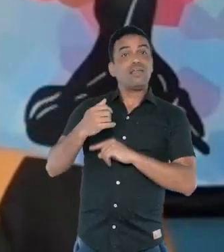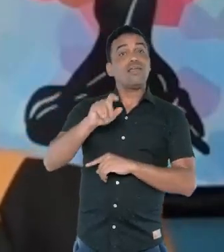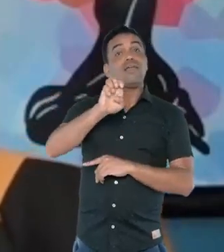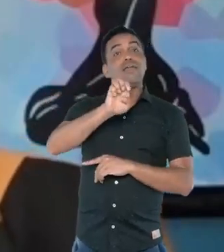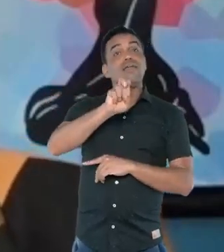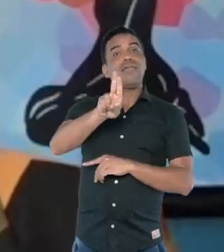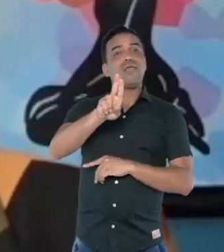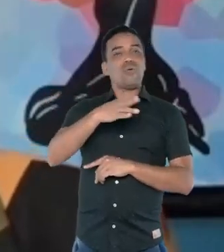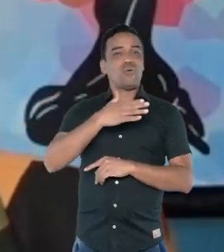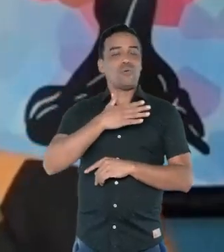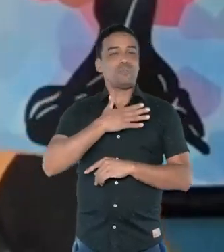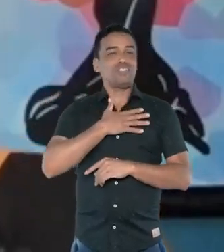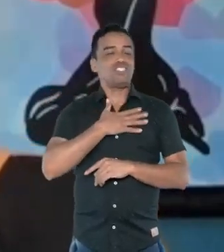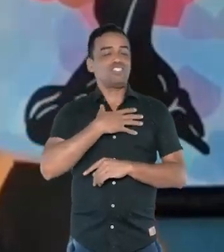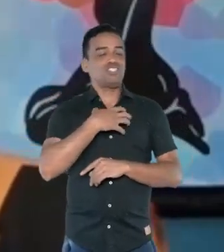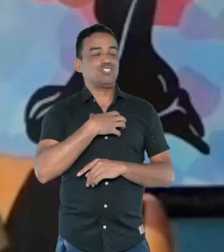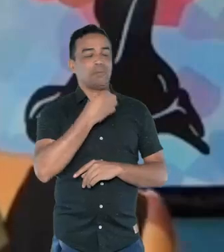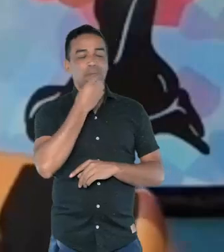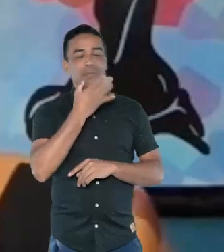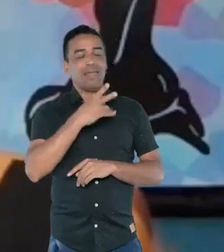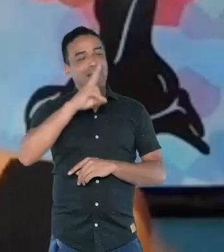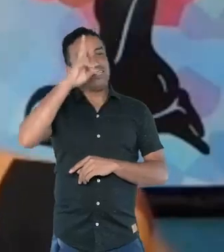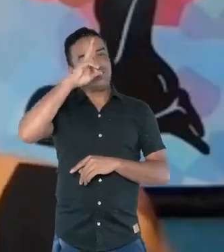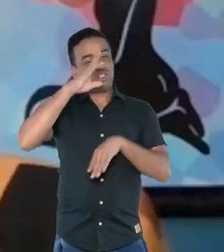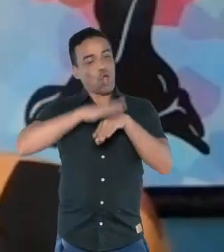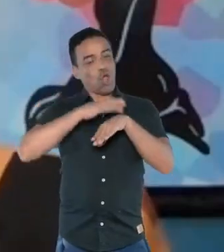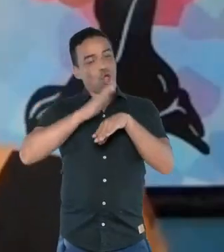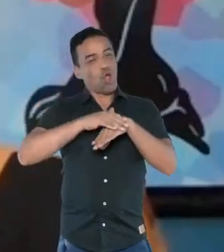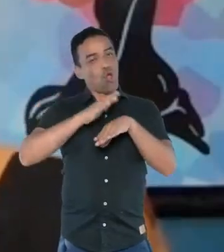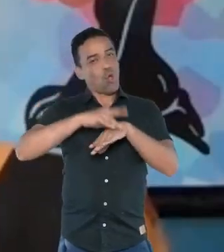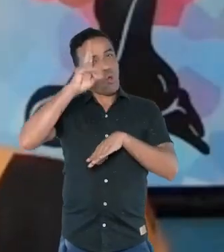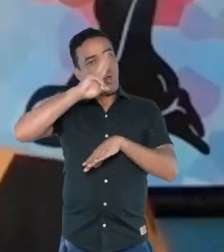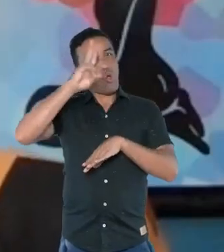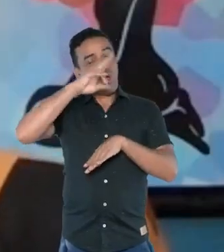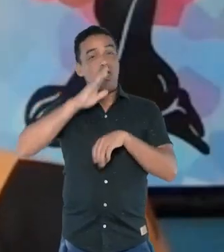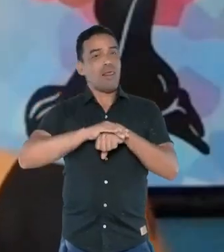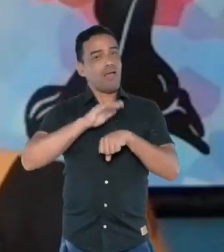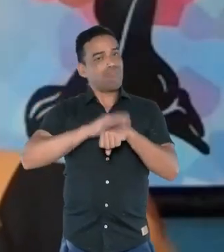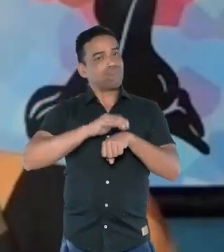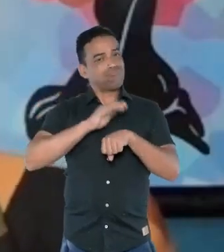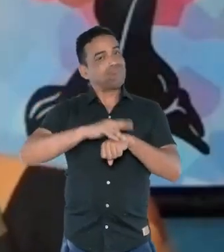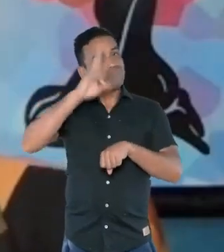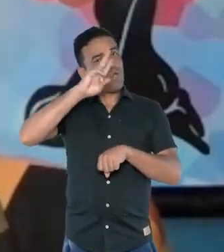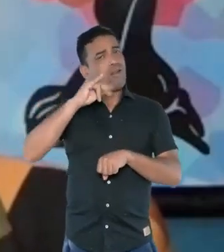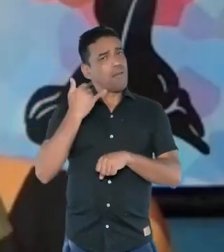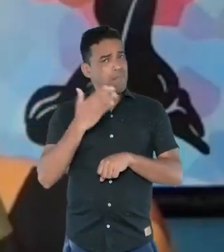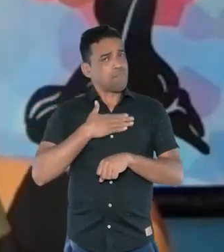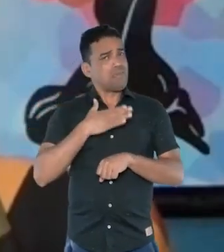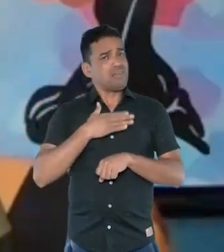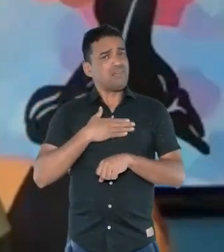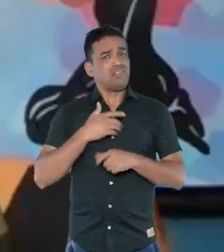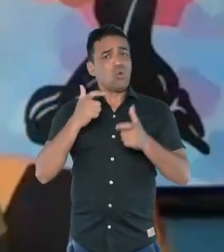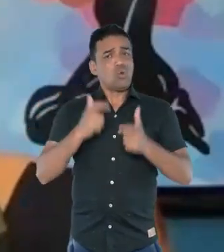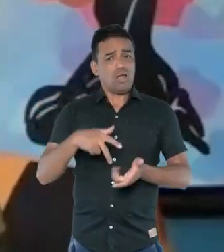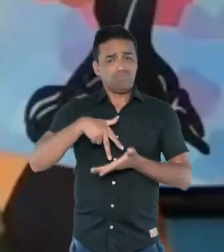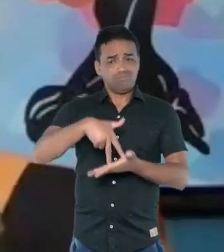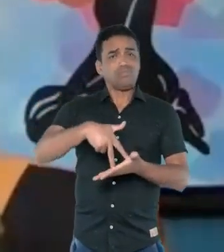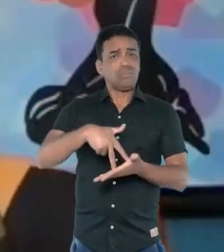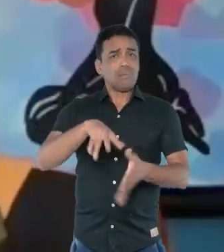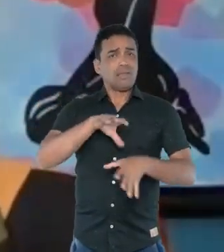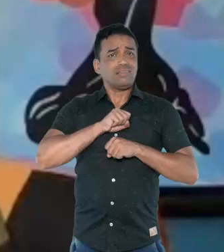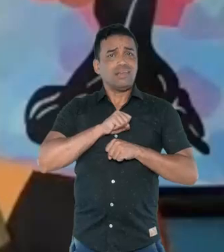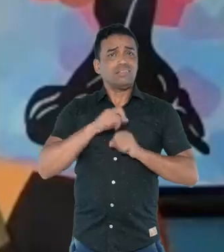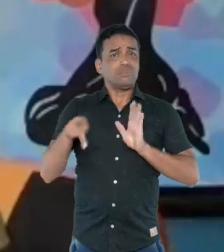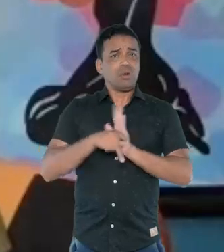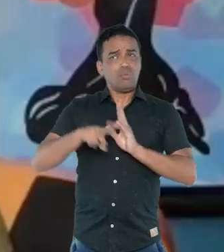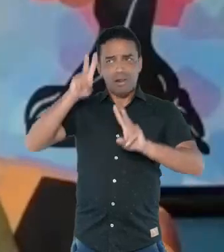Me sentir bem de contar a minha história, de contar esse lugar que talvez seja o único lugar que nos pertence, que são as